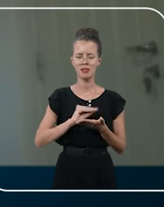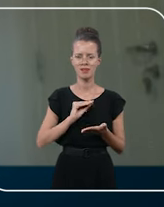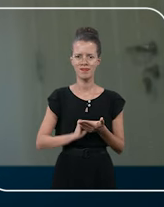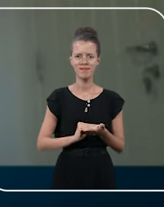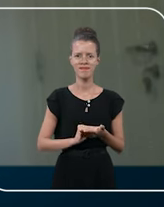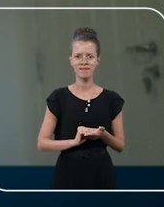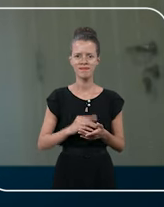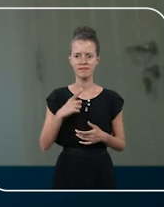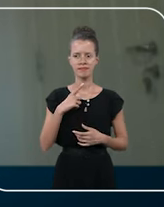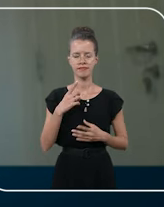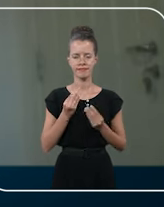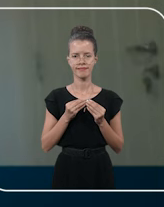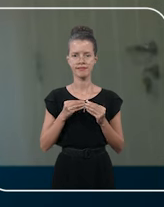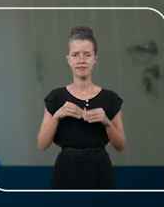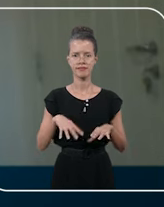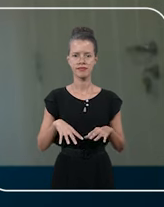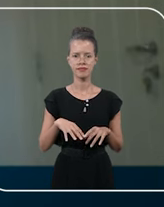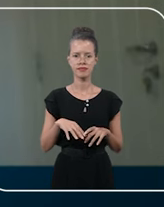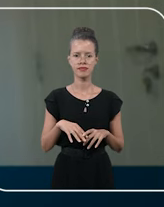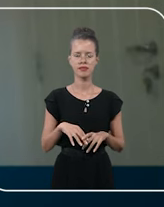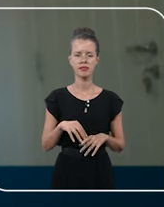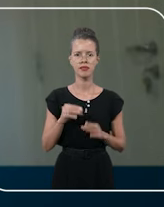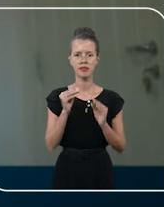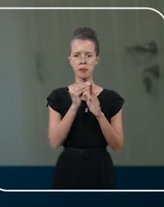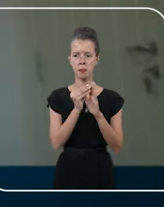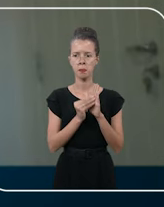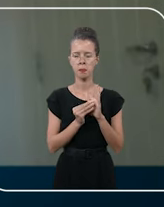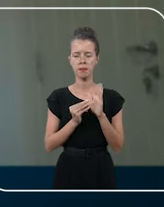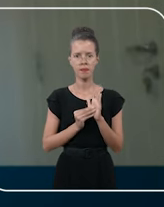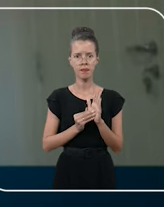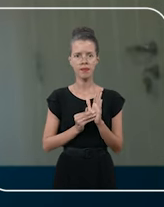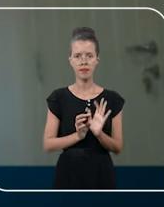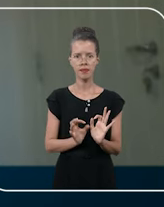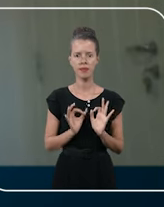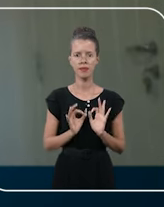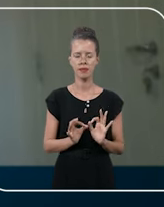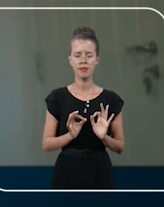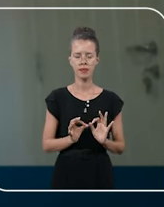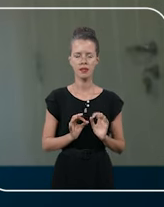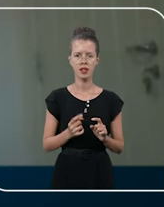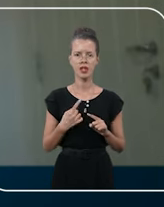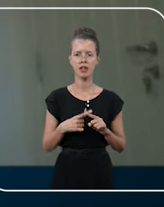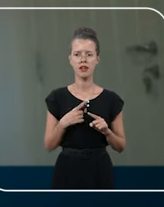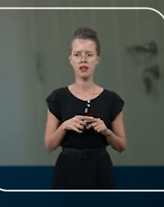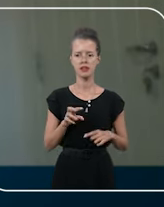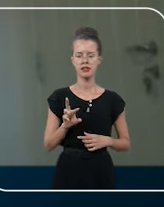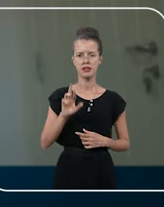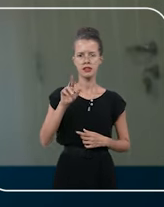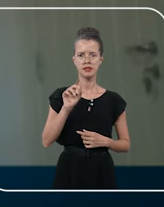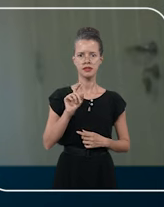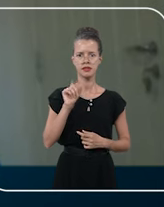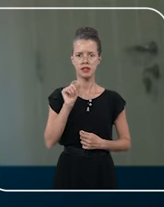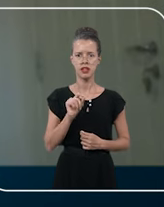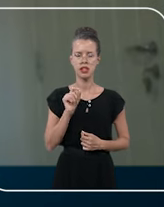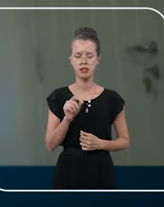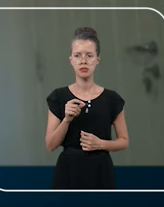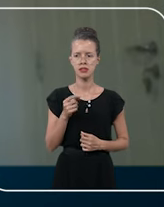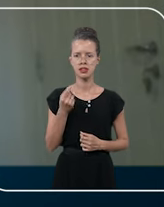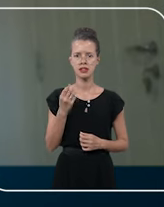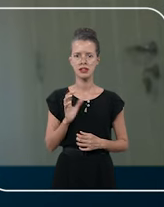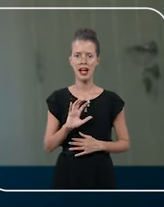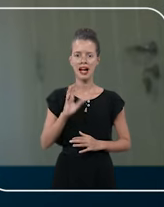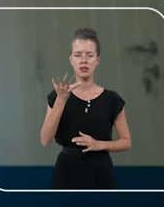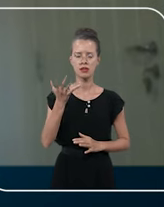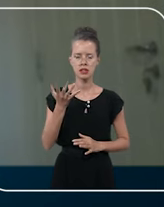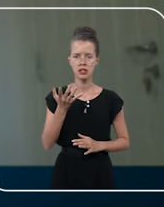ali constituído. Porque para ter a responsabilidade, nós precisamos, né, do ato, né, da ação ou da